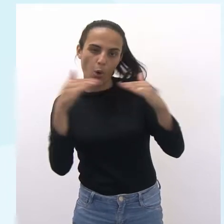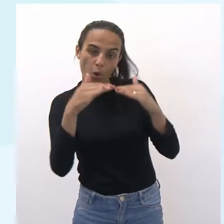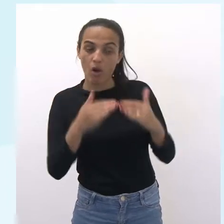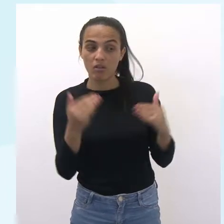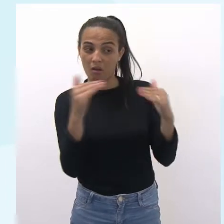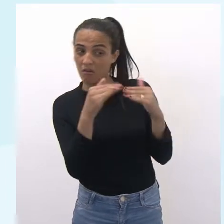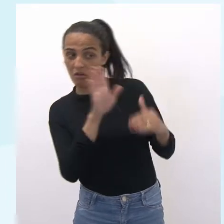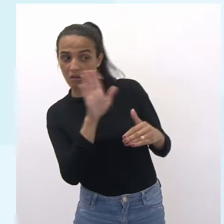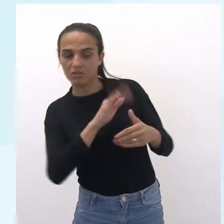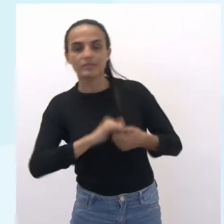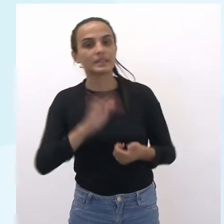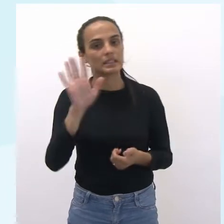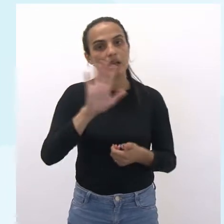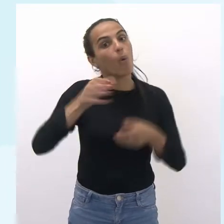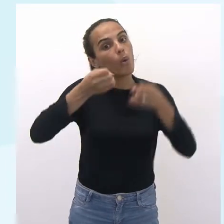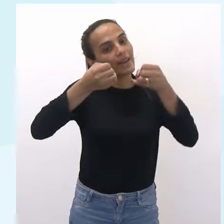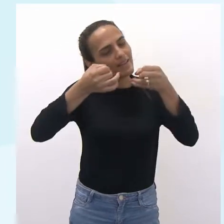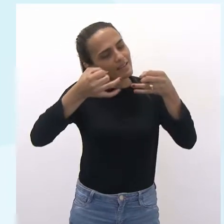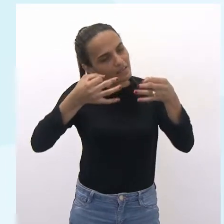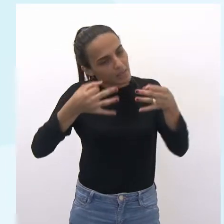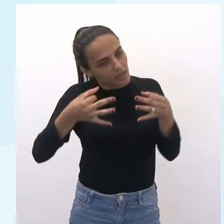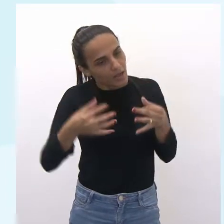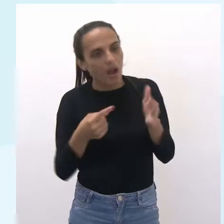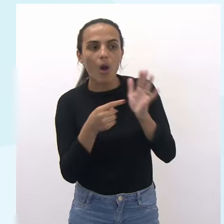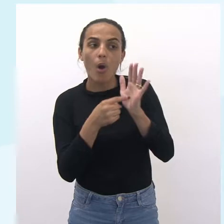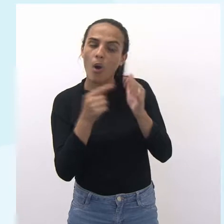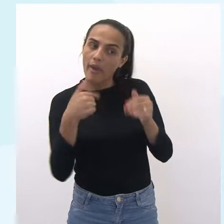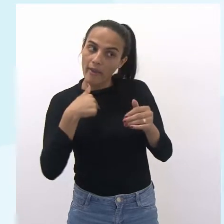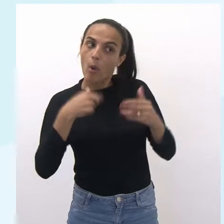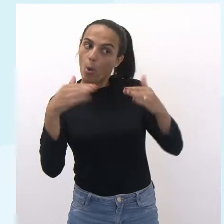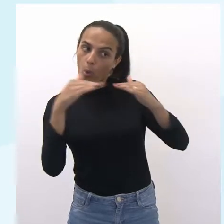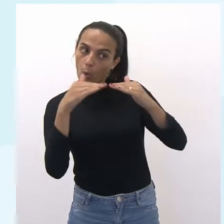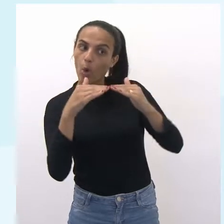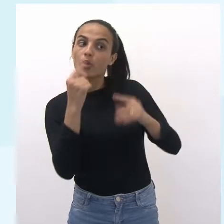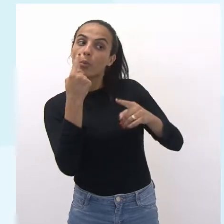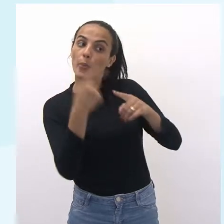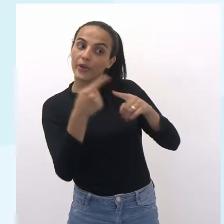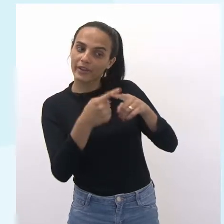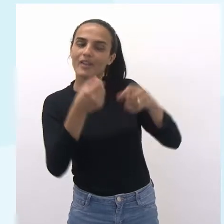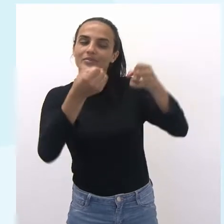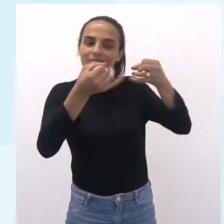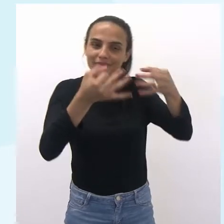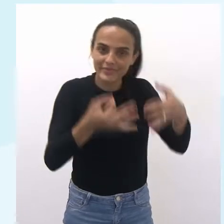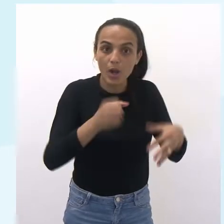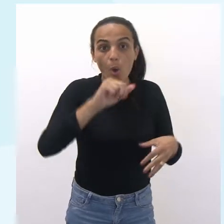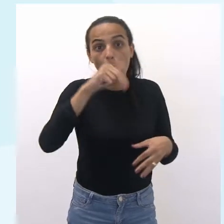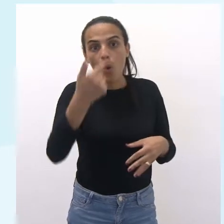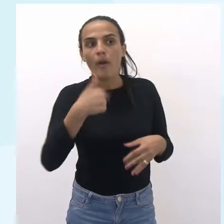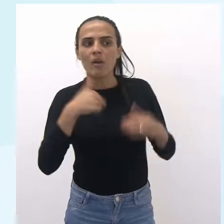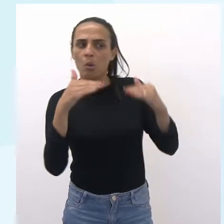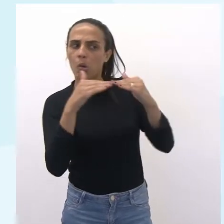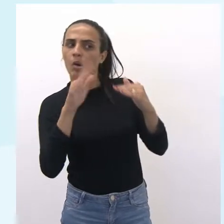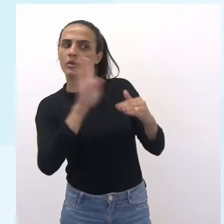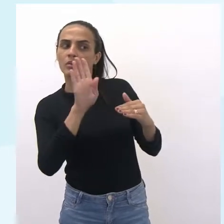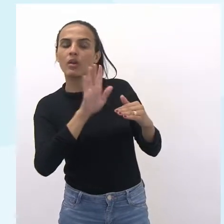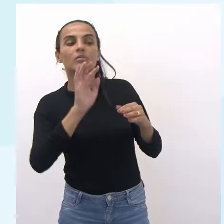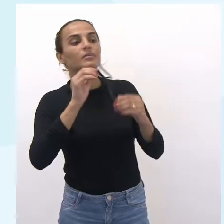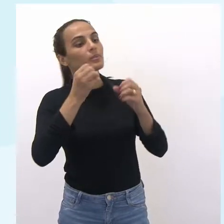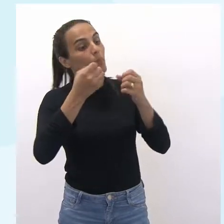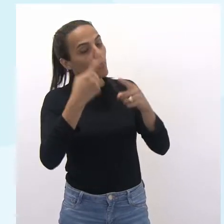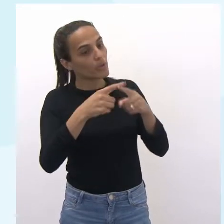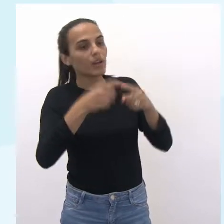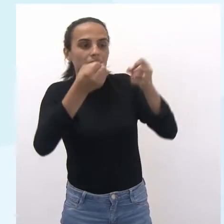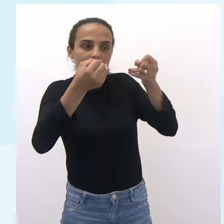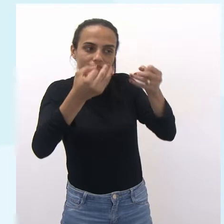sim justificar. Mostrar por que você concorda e mostrar por que você discorda. Né? Então, de forma